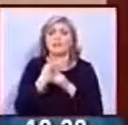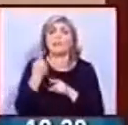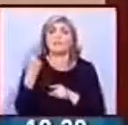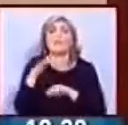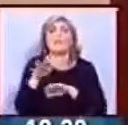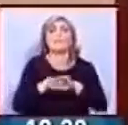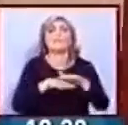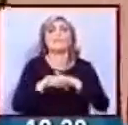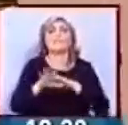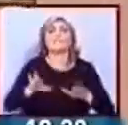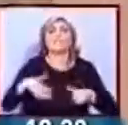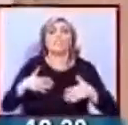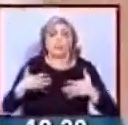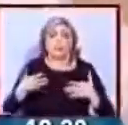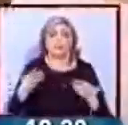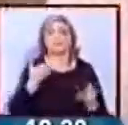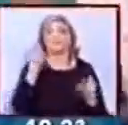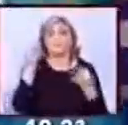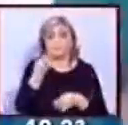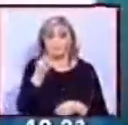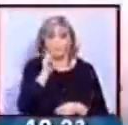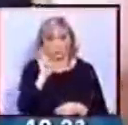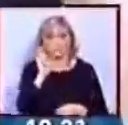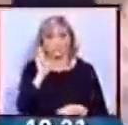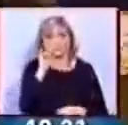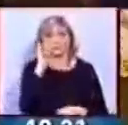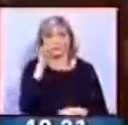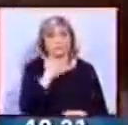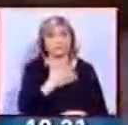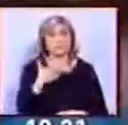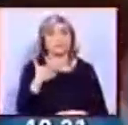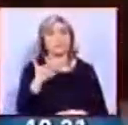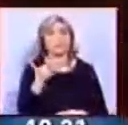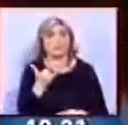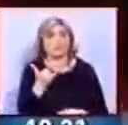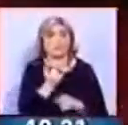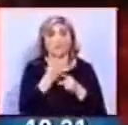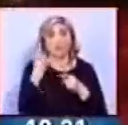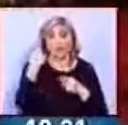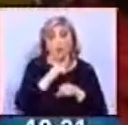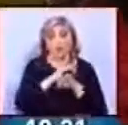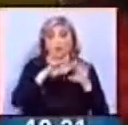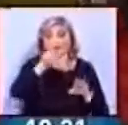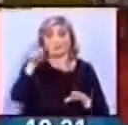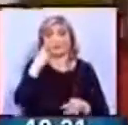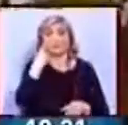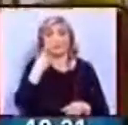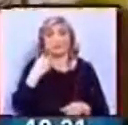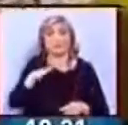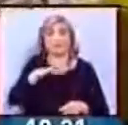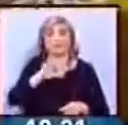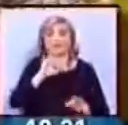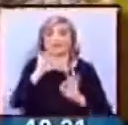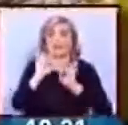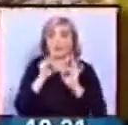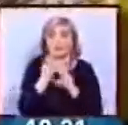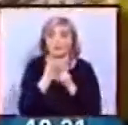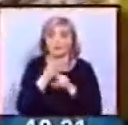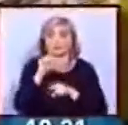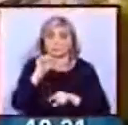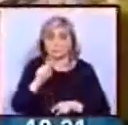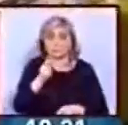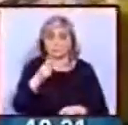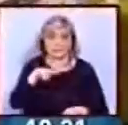fazer. E é muito importante saber que se deve ligar para o 112. Porque há hospitais que são especialistas em tratar o